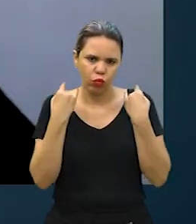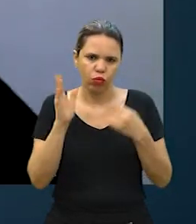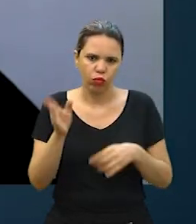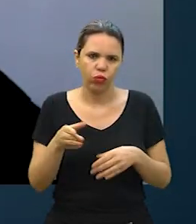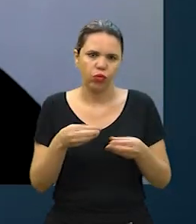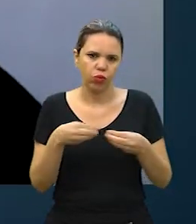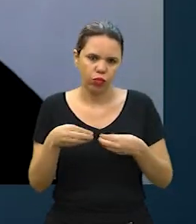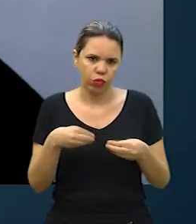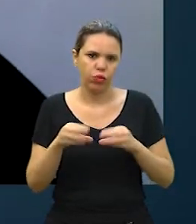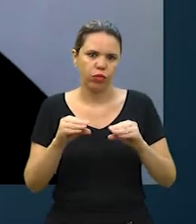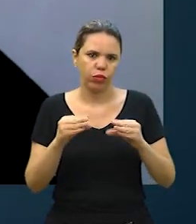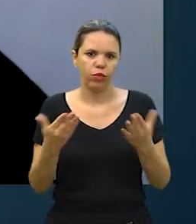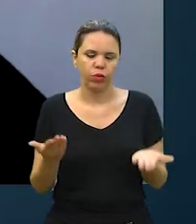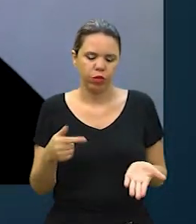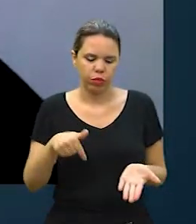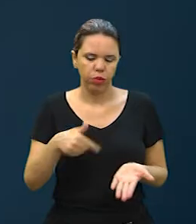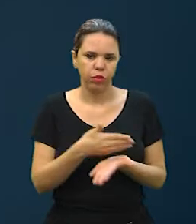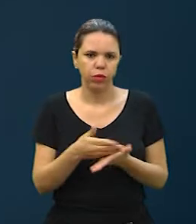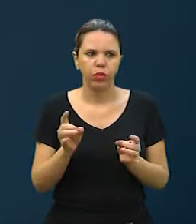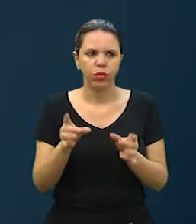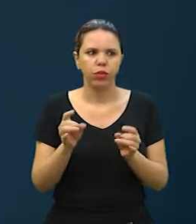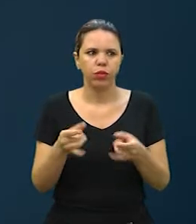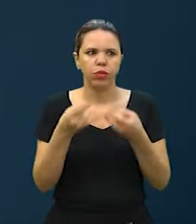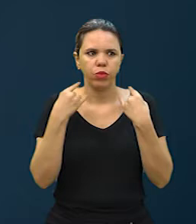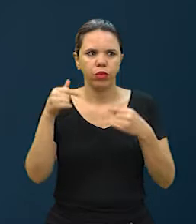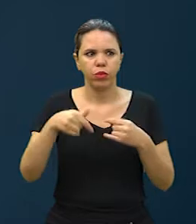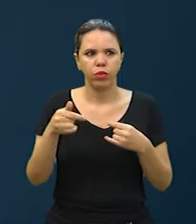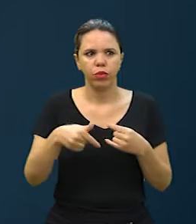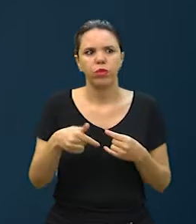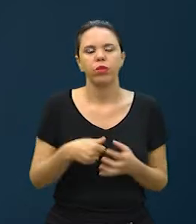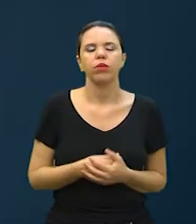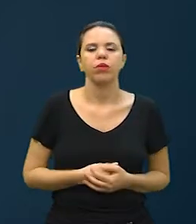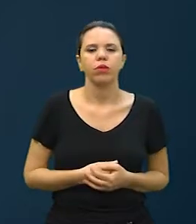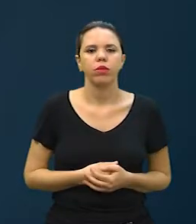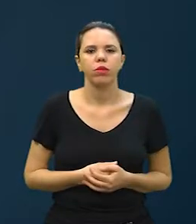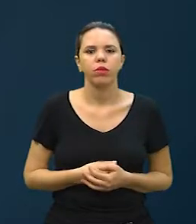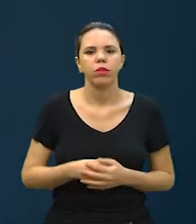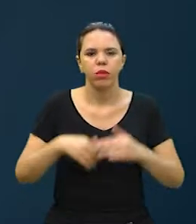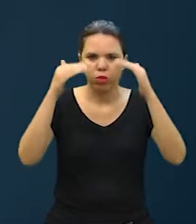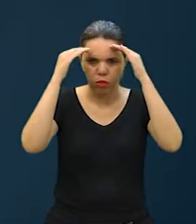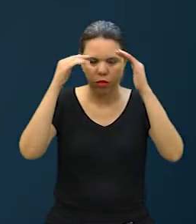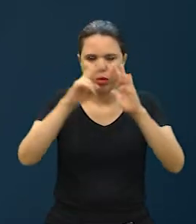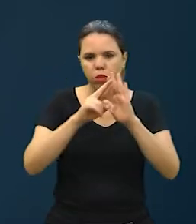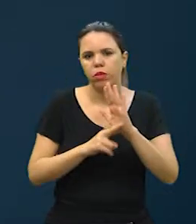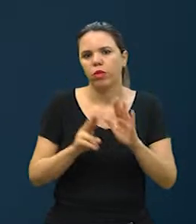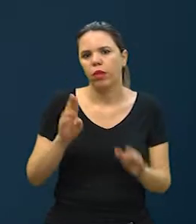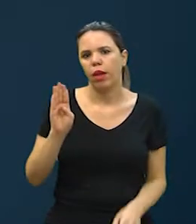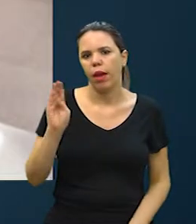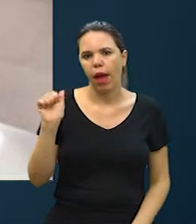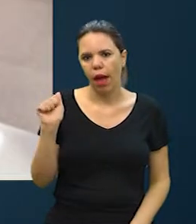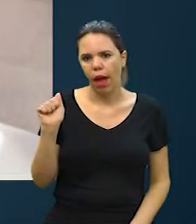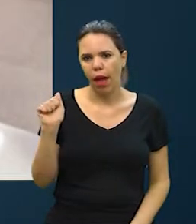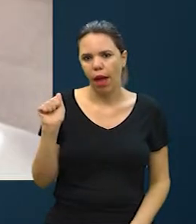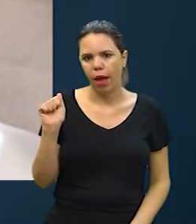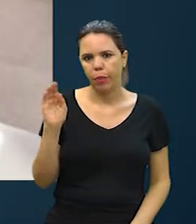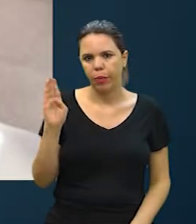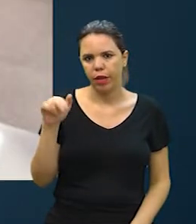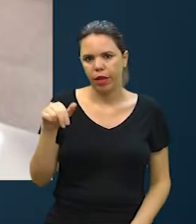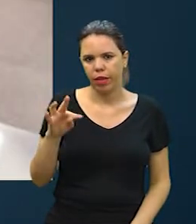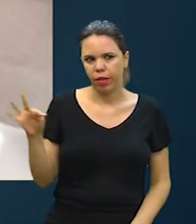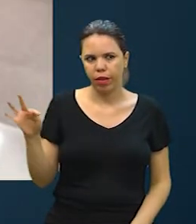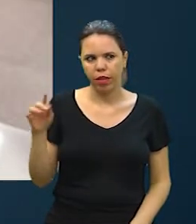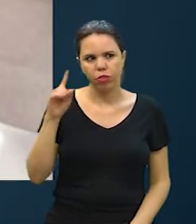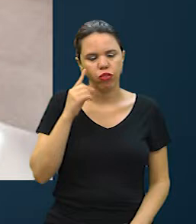tecido. E a gente começou a vender máscaras de tecido aqui, seguindo norma da ABNT no dia 20, quando a loja era o último